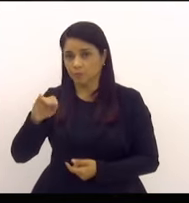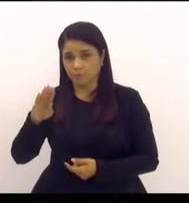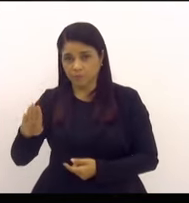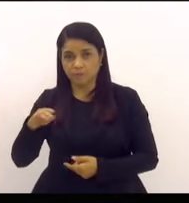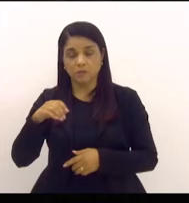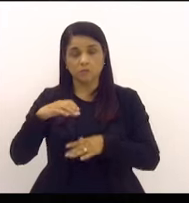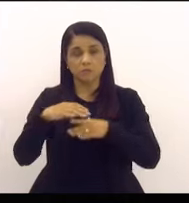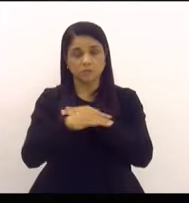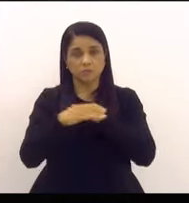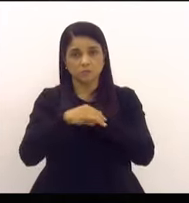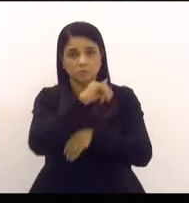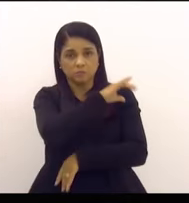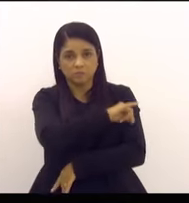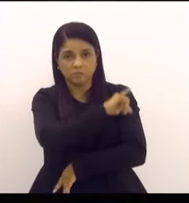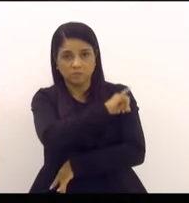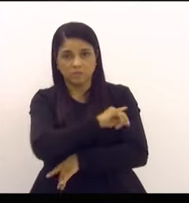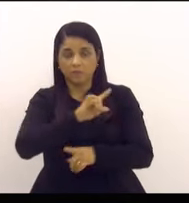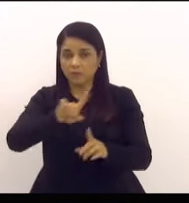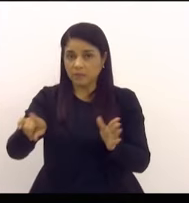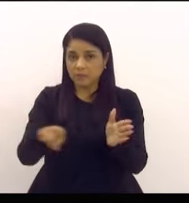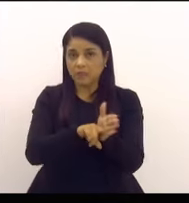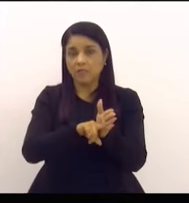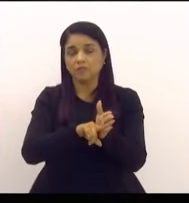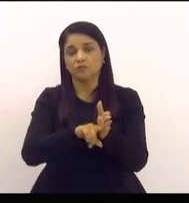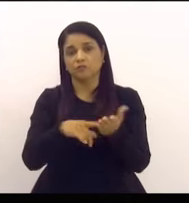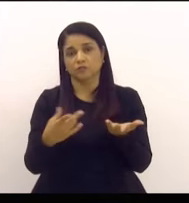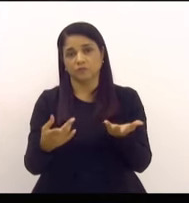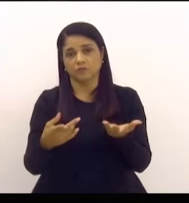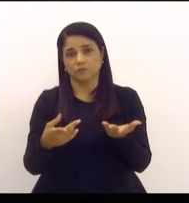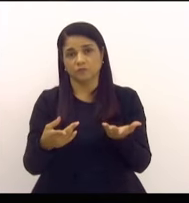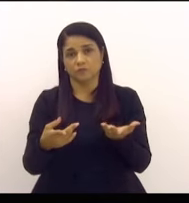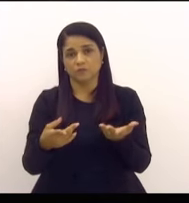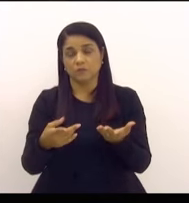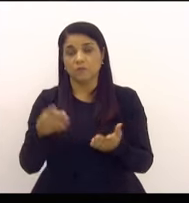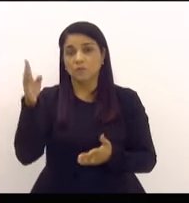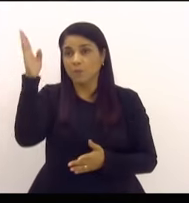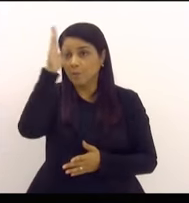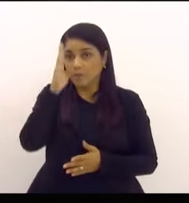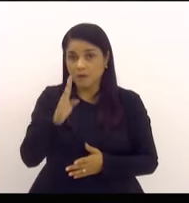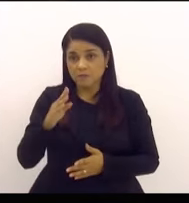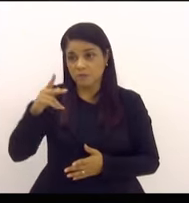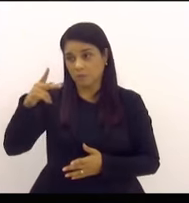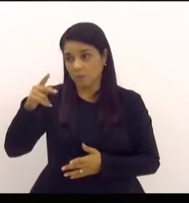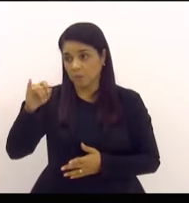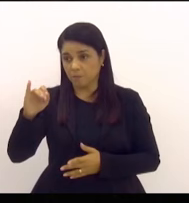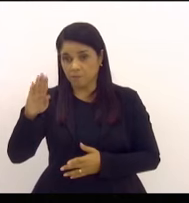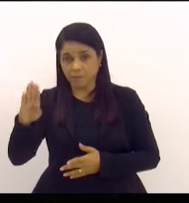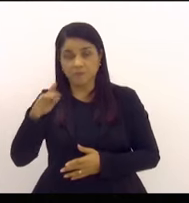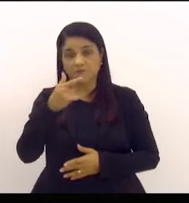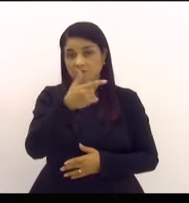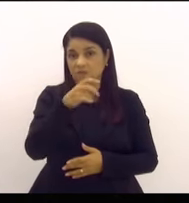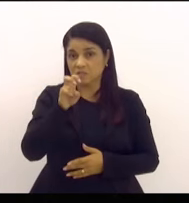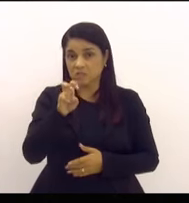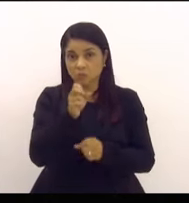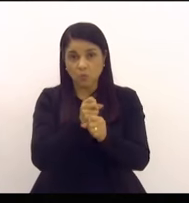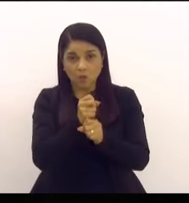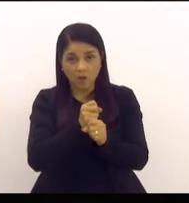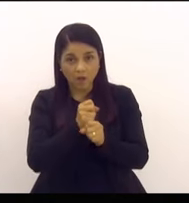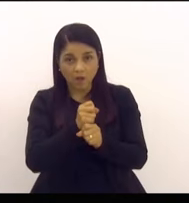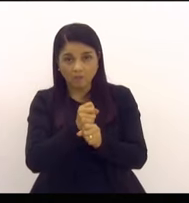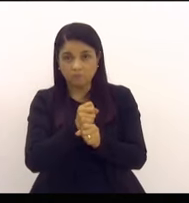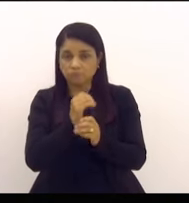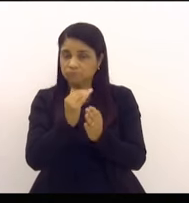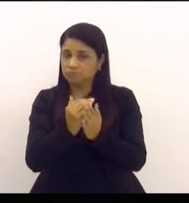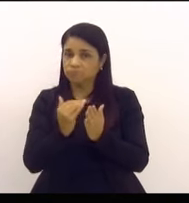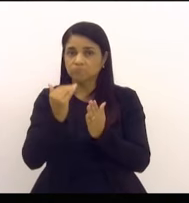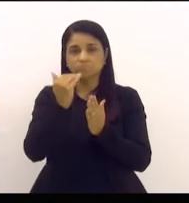foi negativo na última década e o PIB do Brasil, nos últimos 25 anos, não